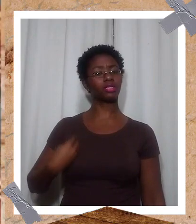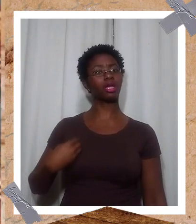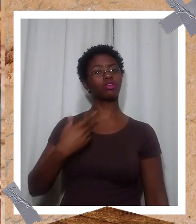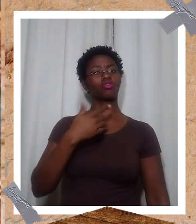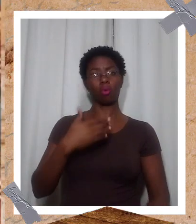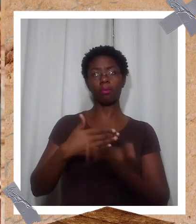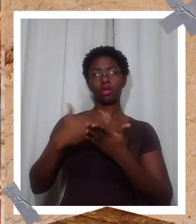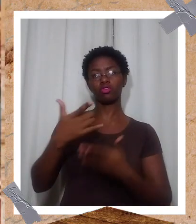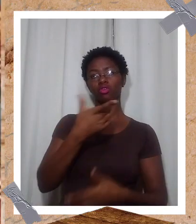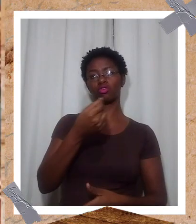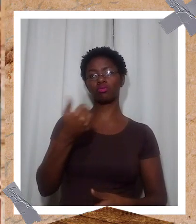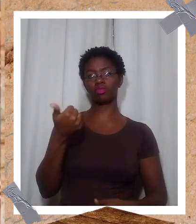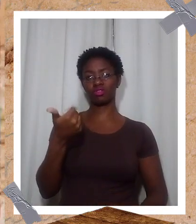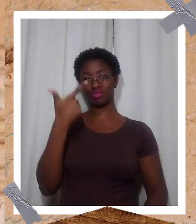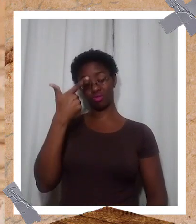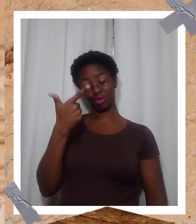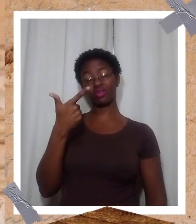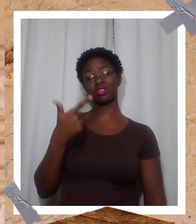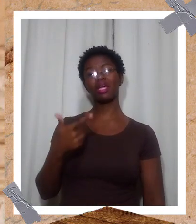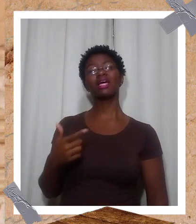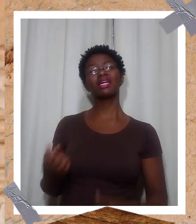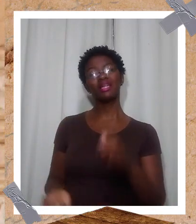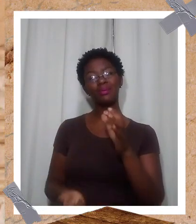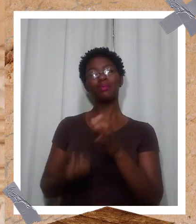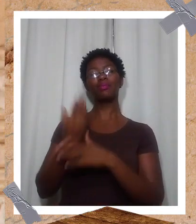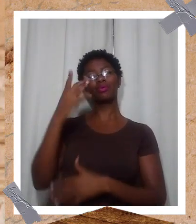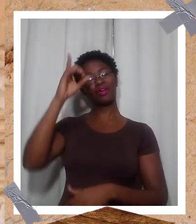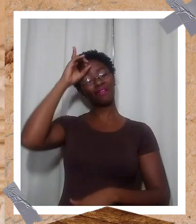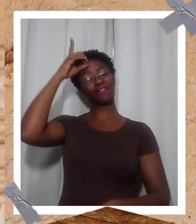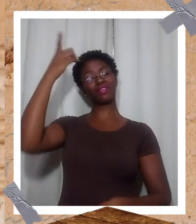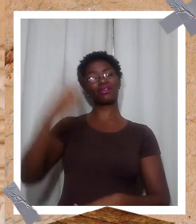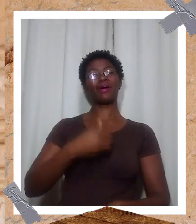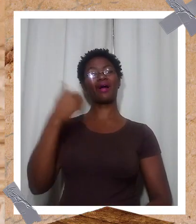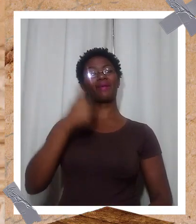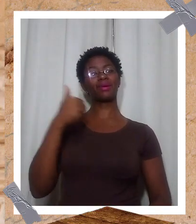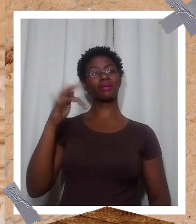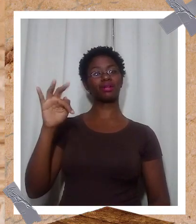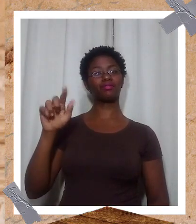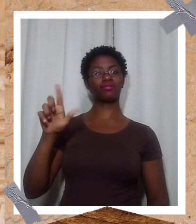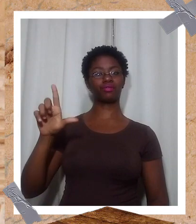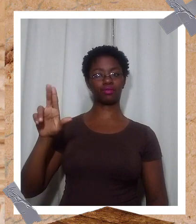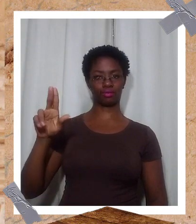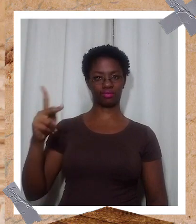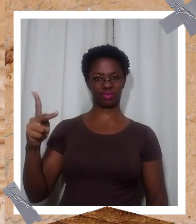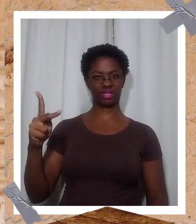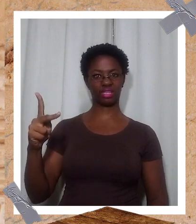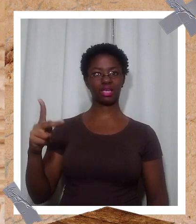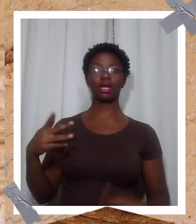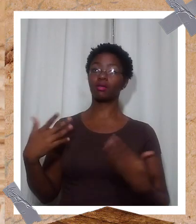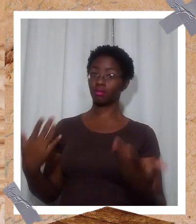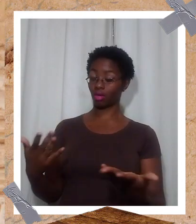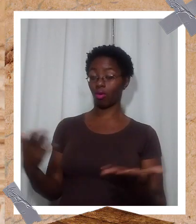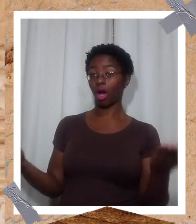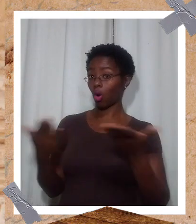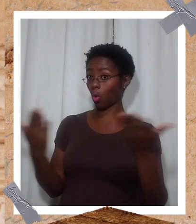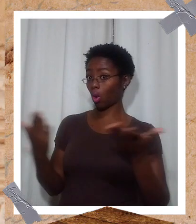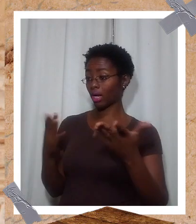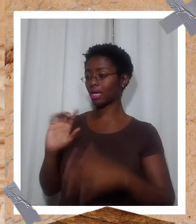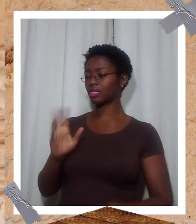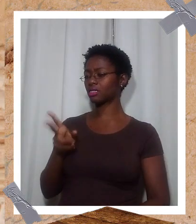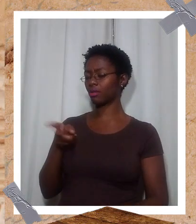das autoras da primeira edição da FLUP. Nos últimos anos, Andréia tem se dedicado à temática